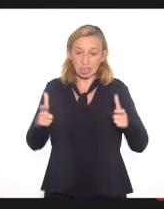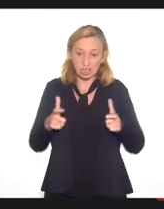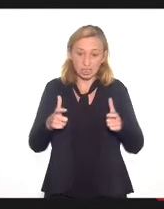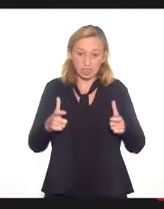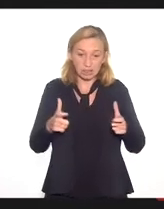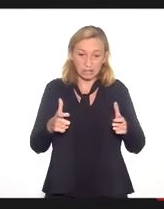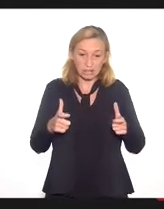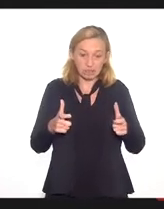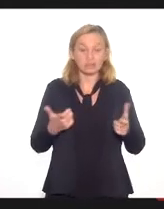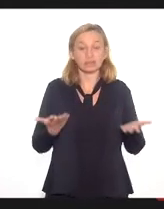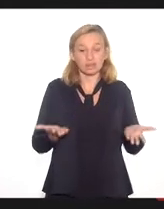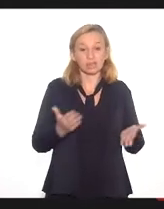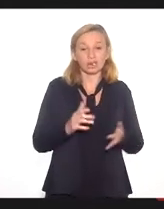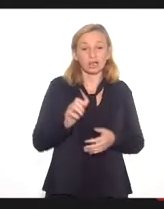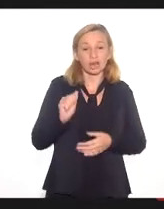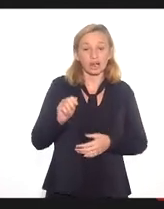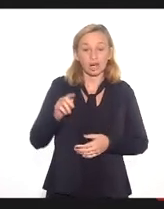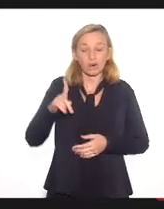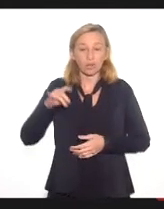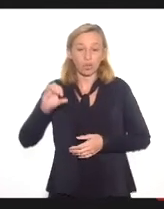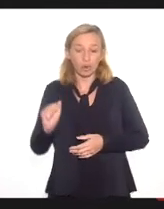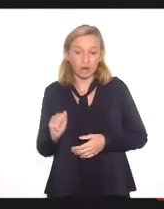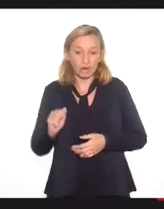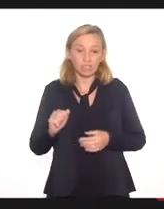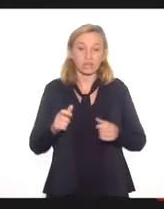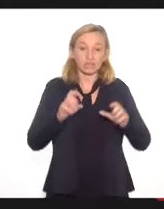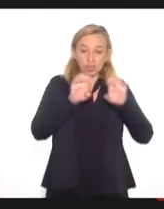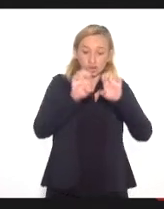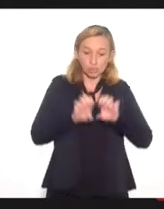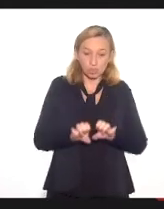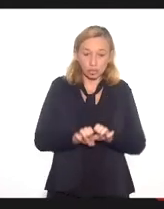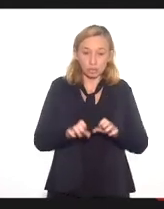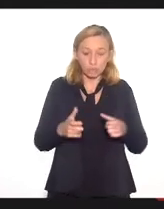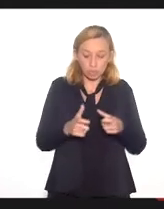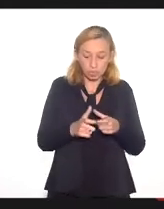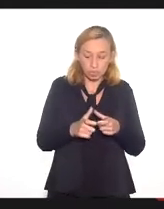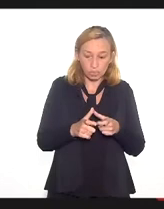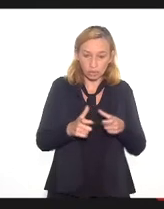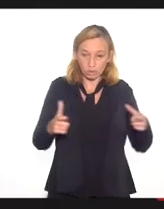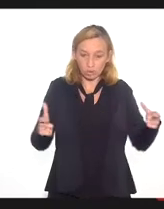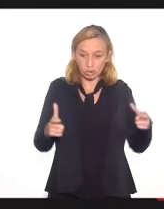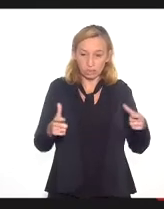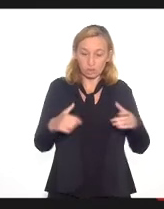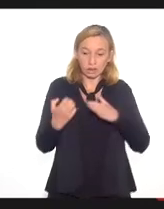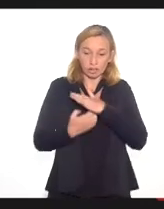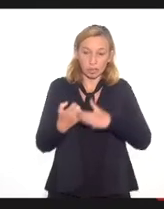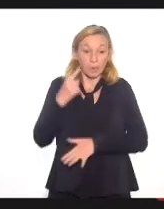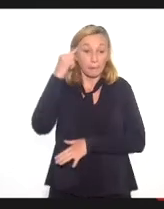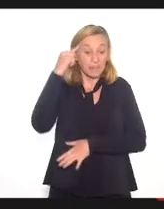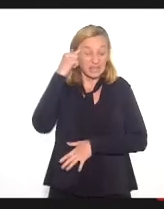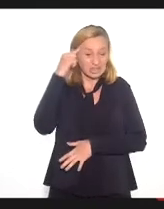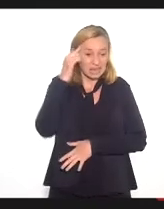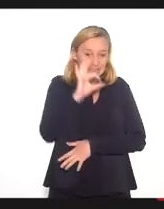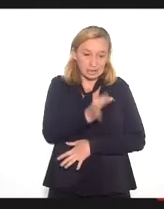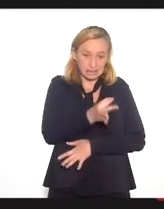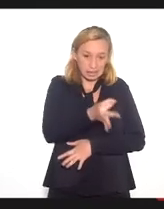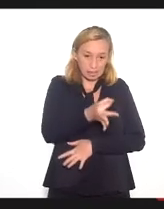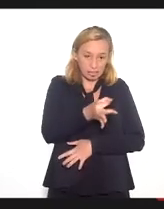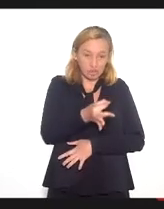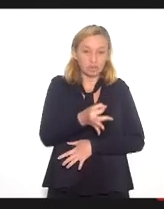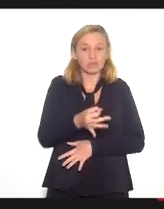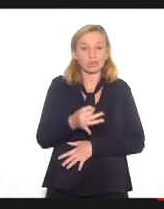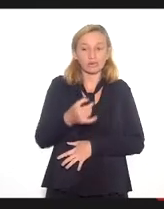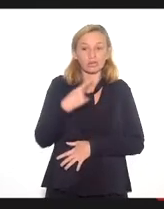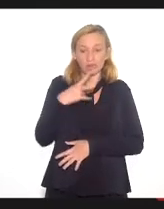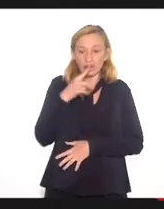enclaves são âncoras e toda uma estrutura também de micro pequenas e médias empresas eu acho que pensar sistemicamente que é uma coisa que também